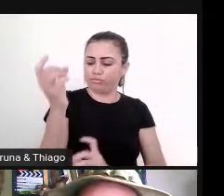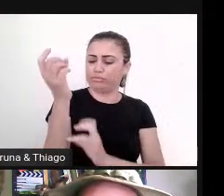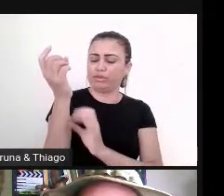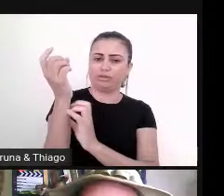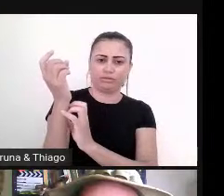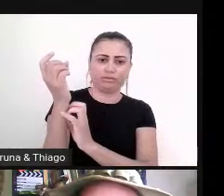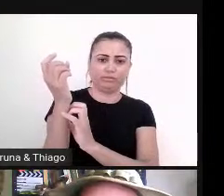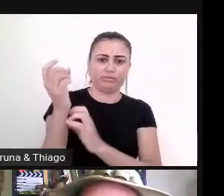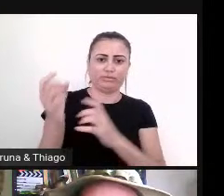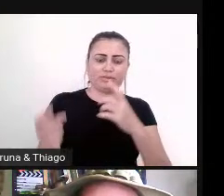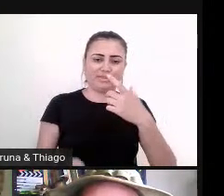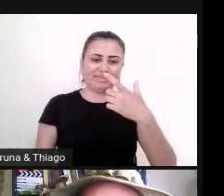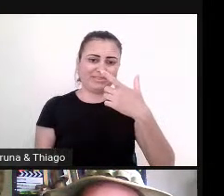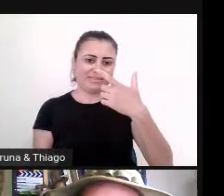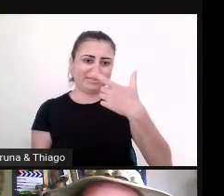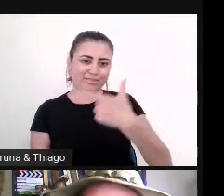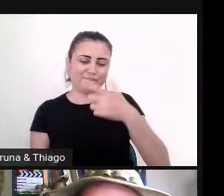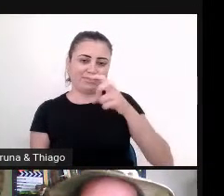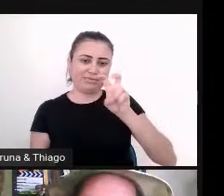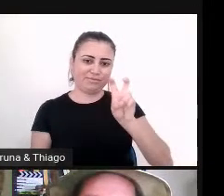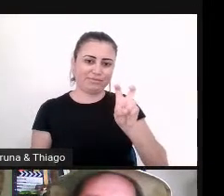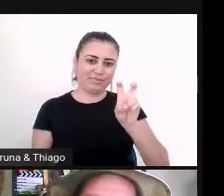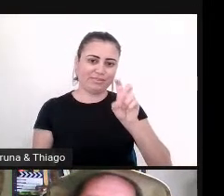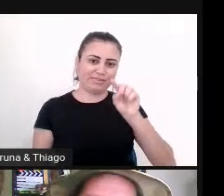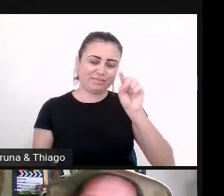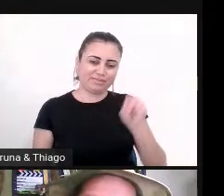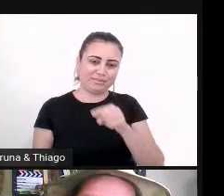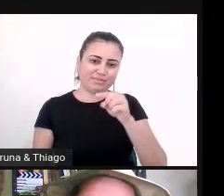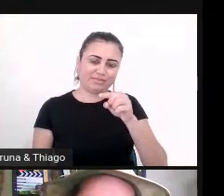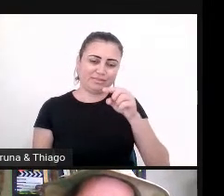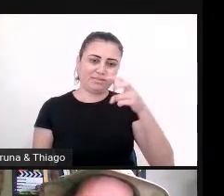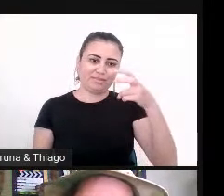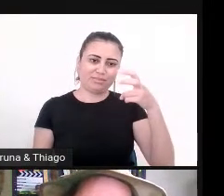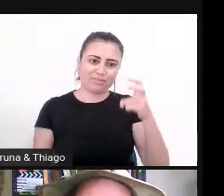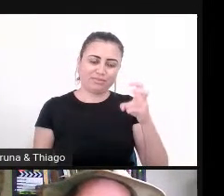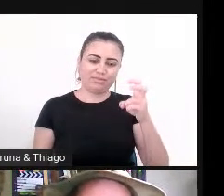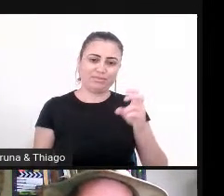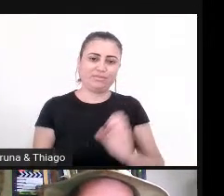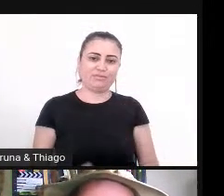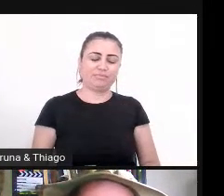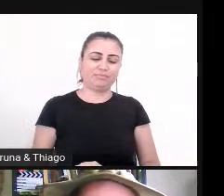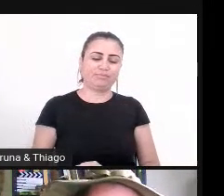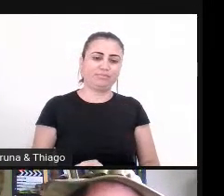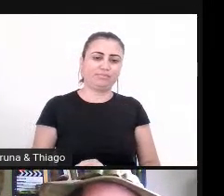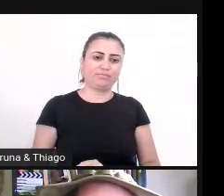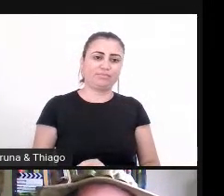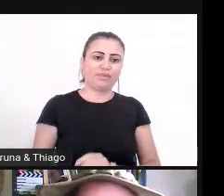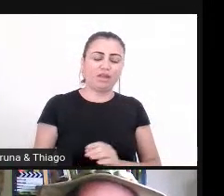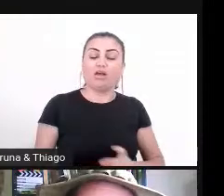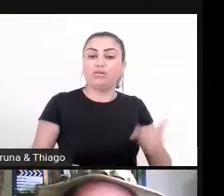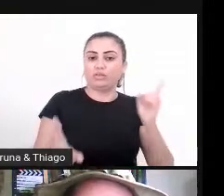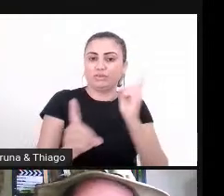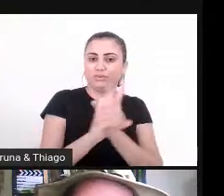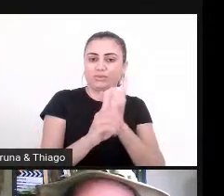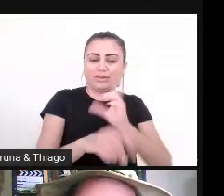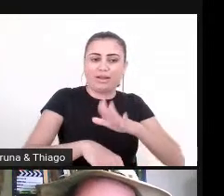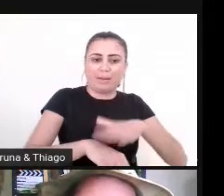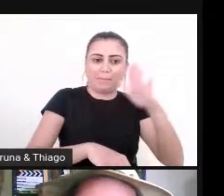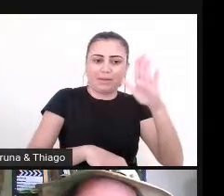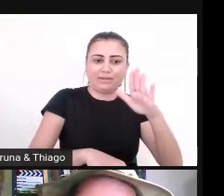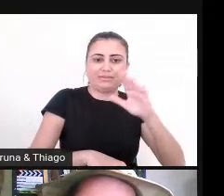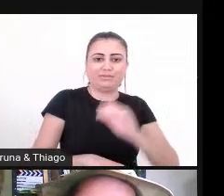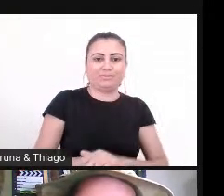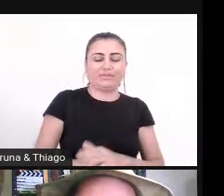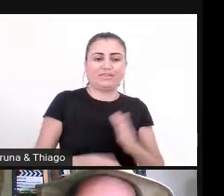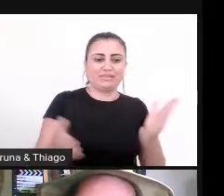mas 25,5, aqui não tem esse ponto final. Para ficar entre a que eu achei a maior do recorde, ou seja, aí vai ser a segunda. Mas, ou eu